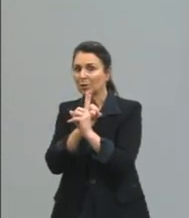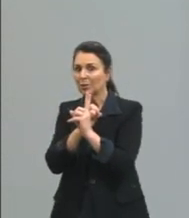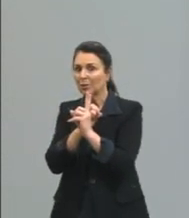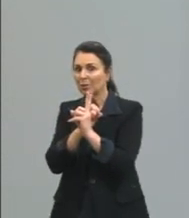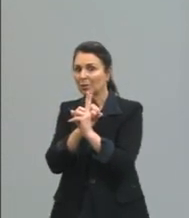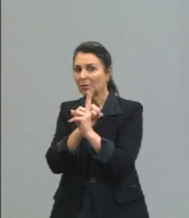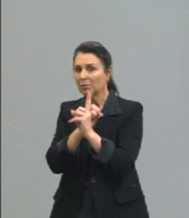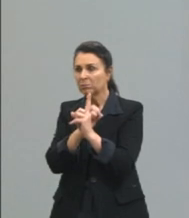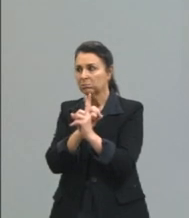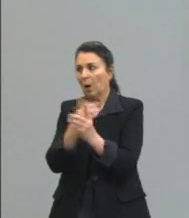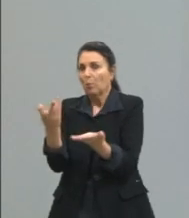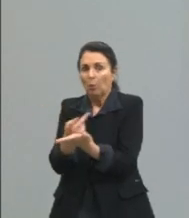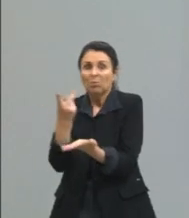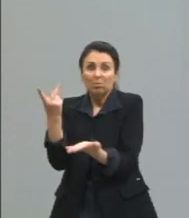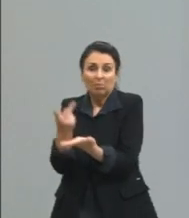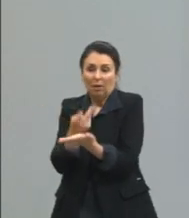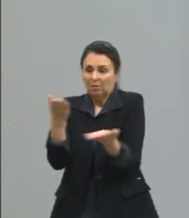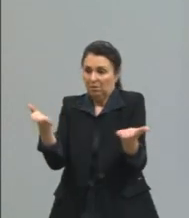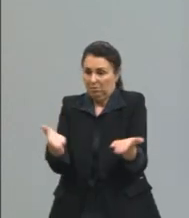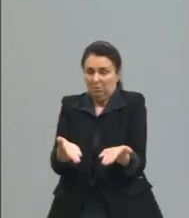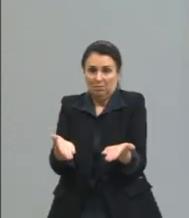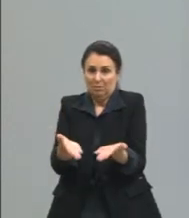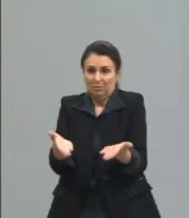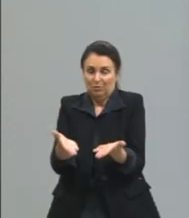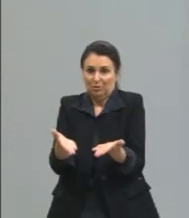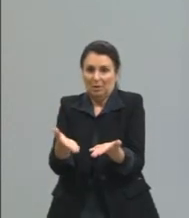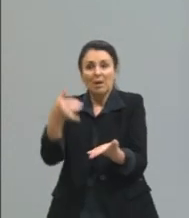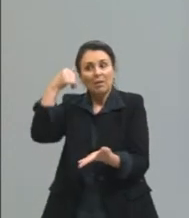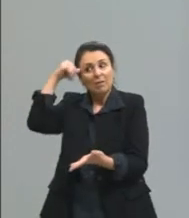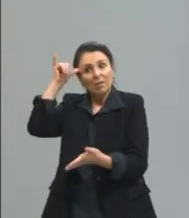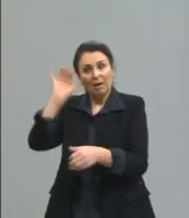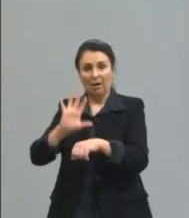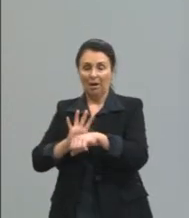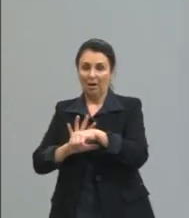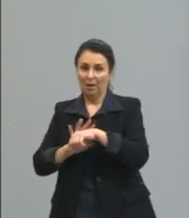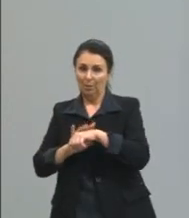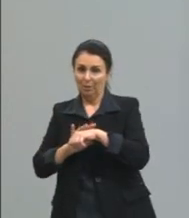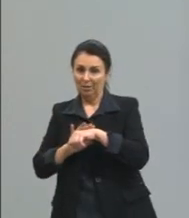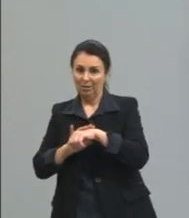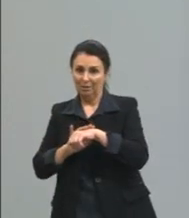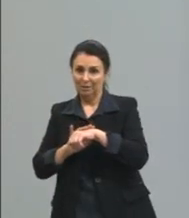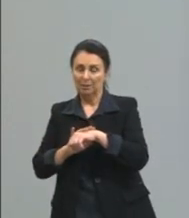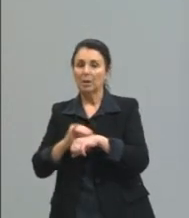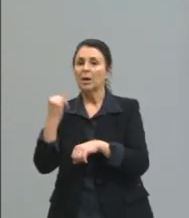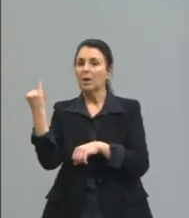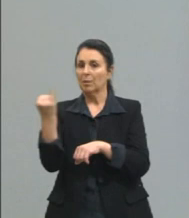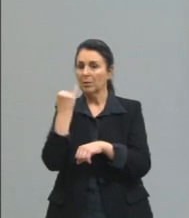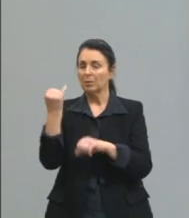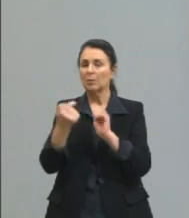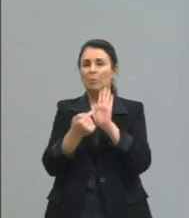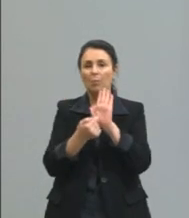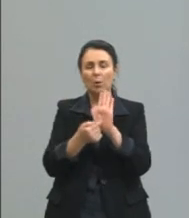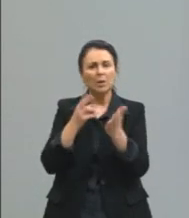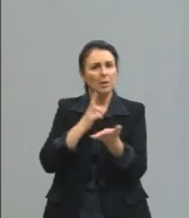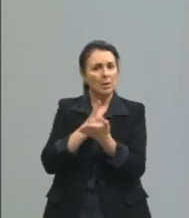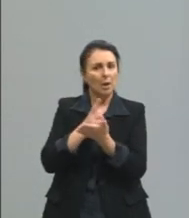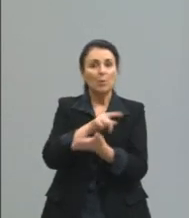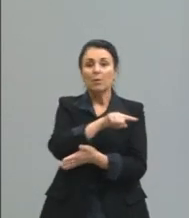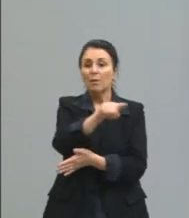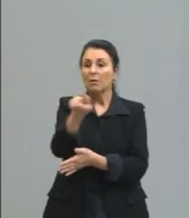acontece ainda, né, até os dias de hoje, a prevenção de doenças. É importante ressaltar, gente, sempre quando